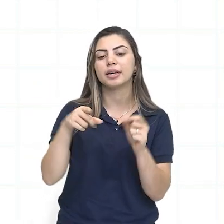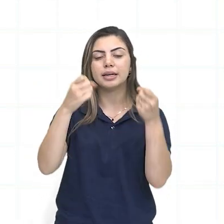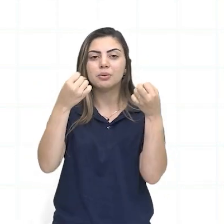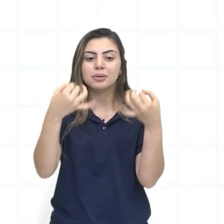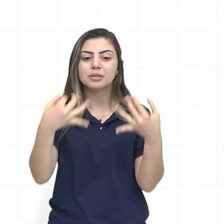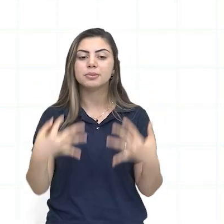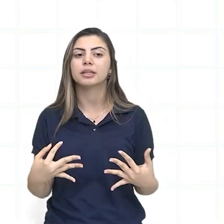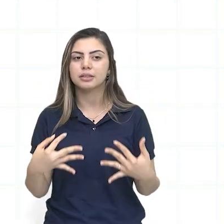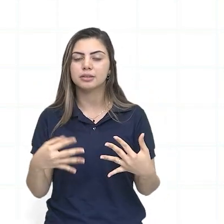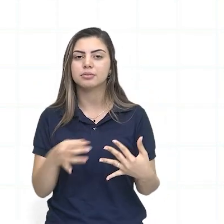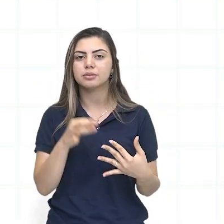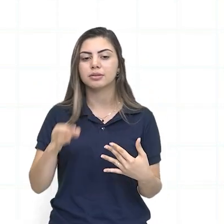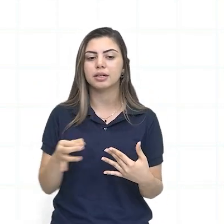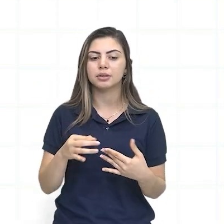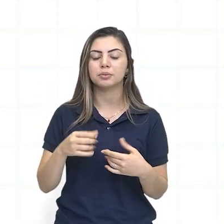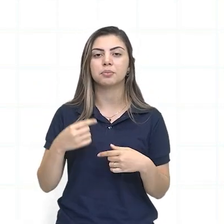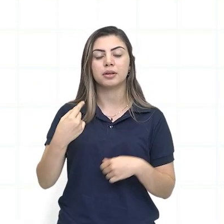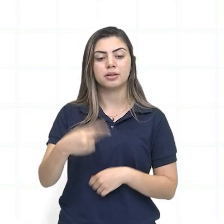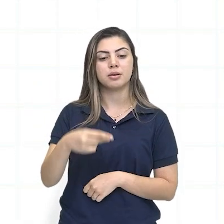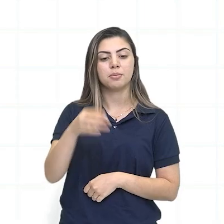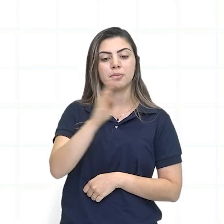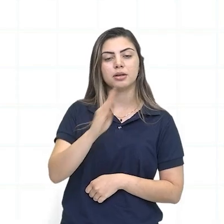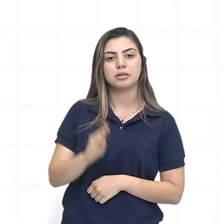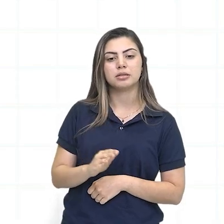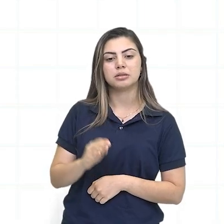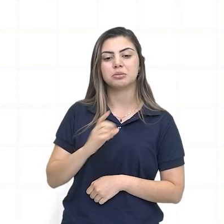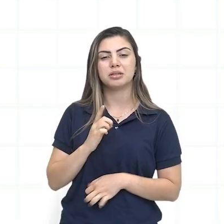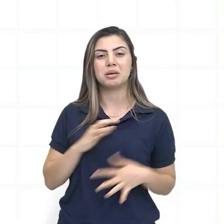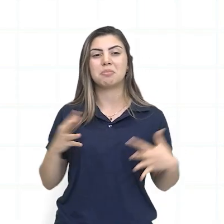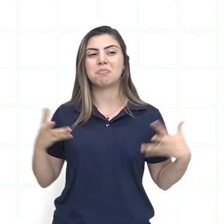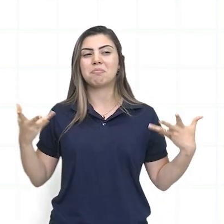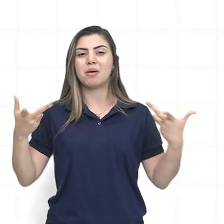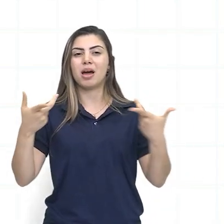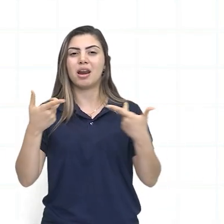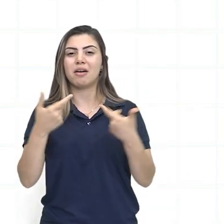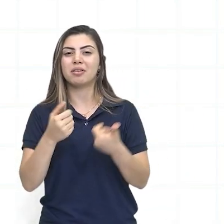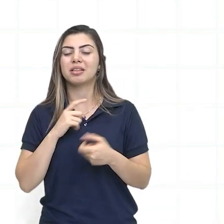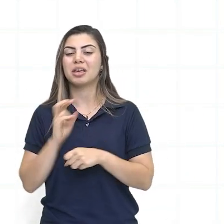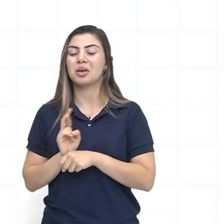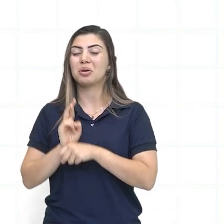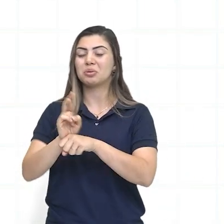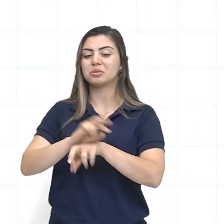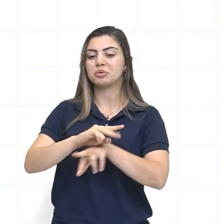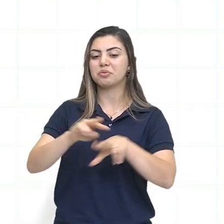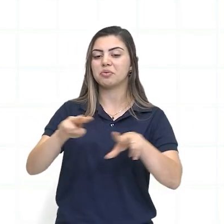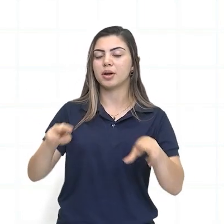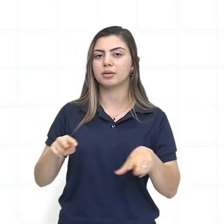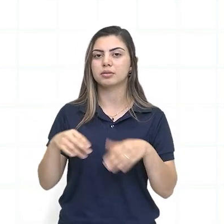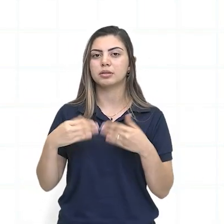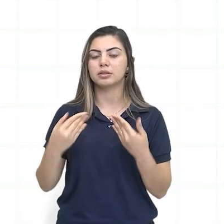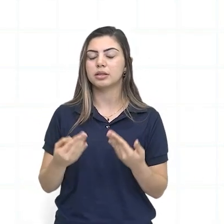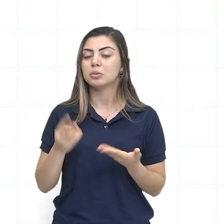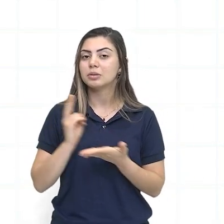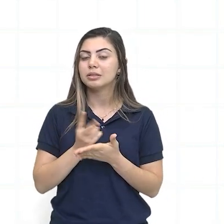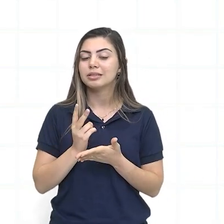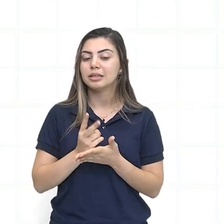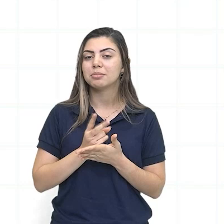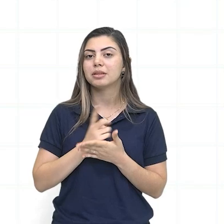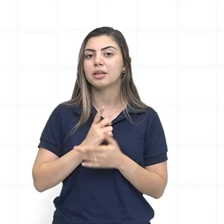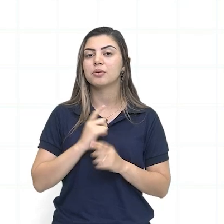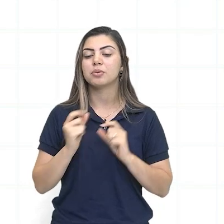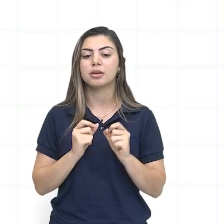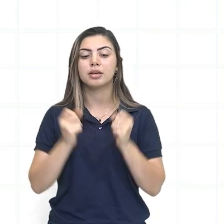muito rico, ou seja, ele possui muitas terras produtivas e etc. Então, sempre que eu tiver